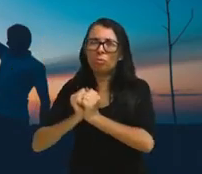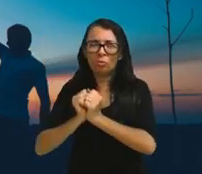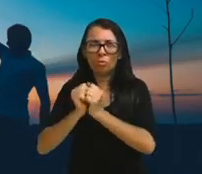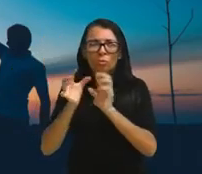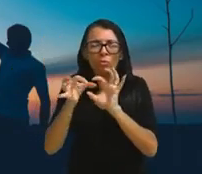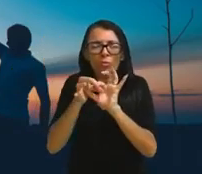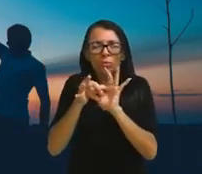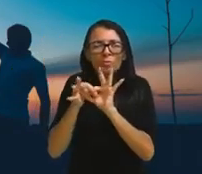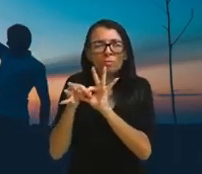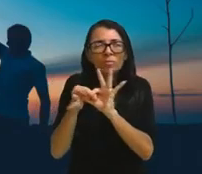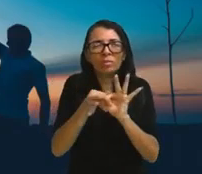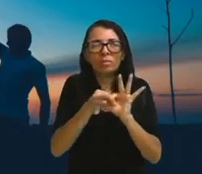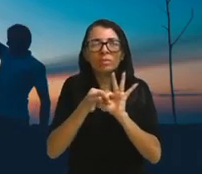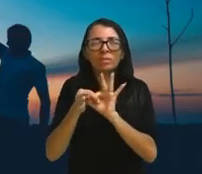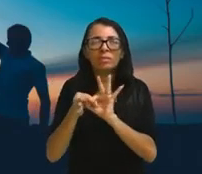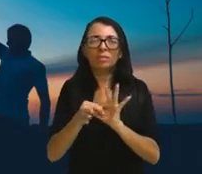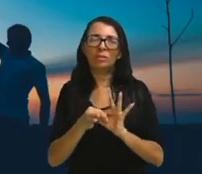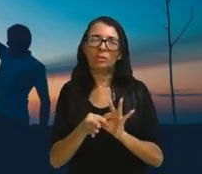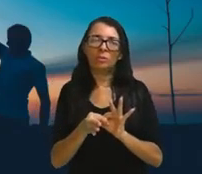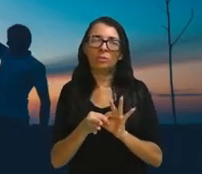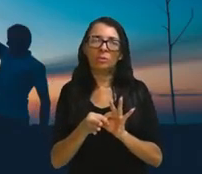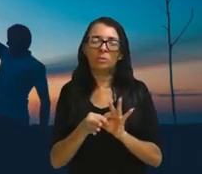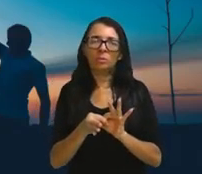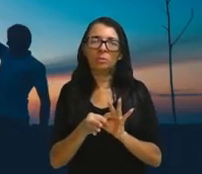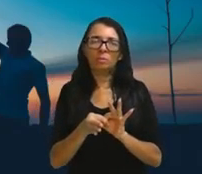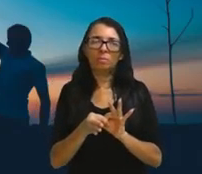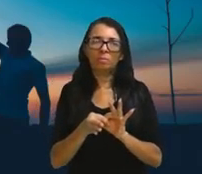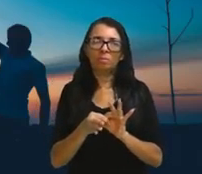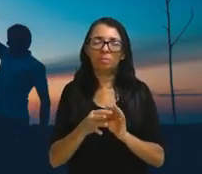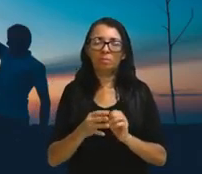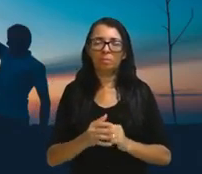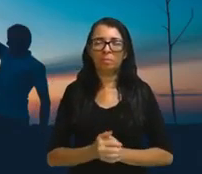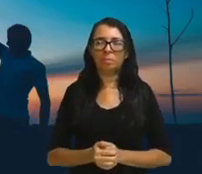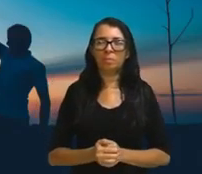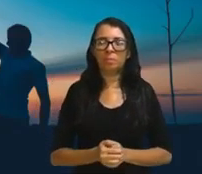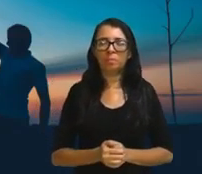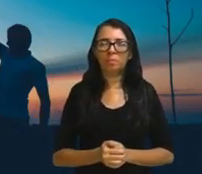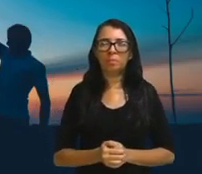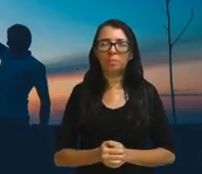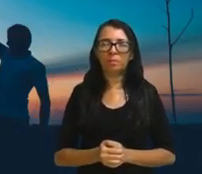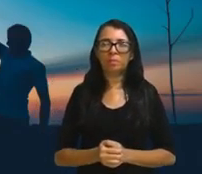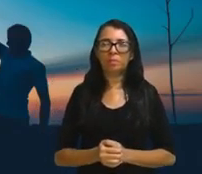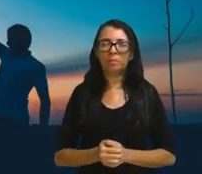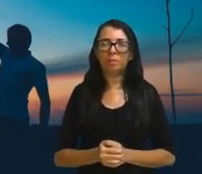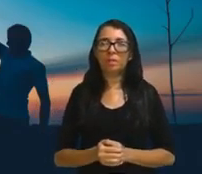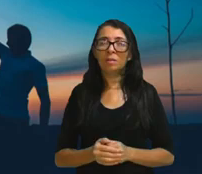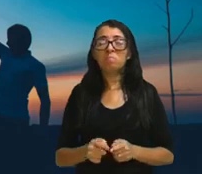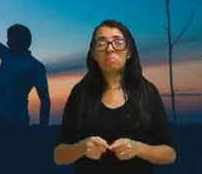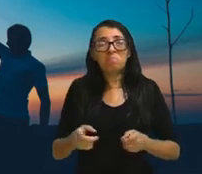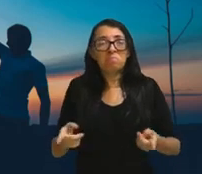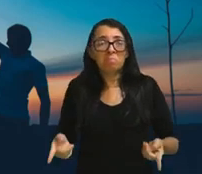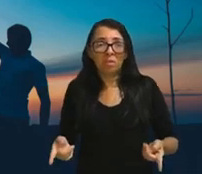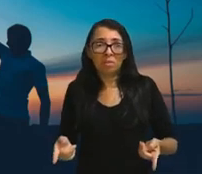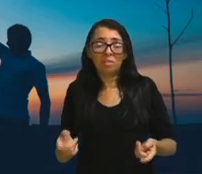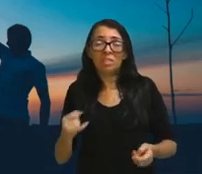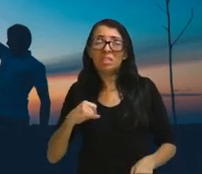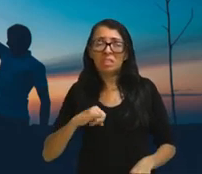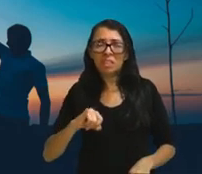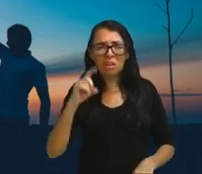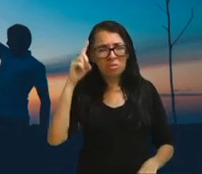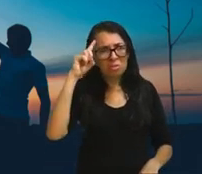as circunstâncias, não sabemos. Se os dias que virão serão melhores, também não